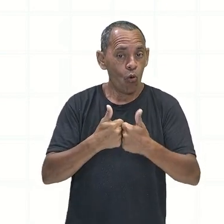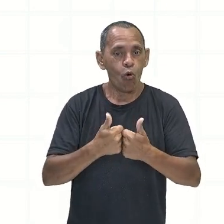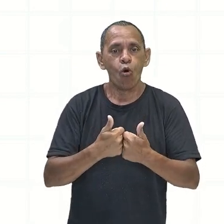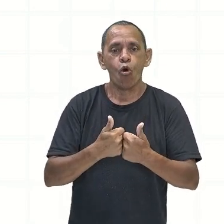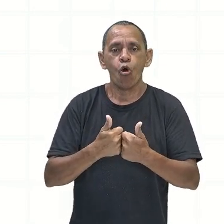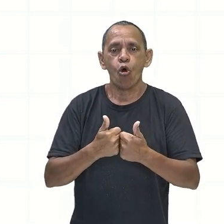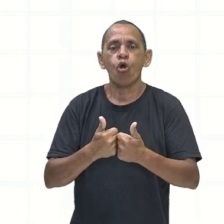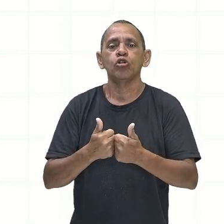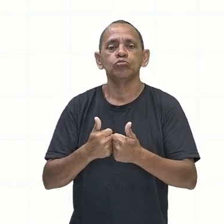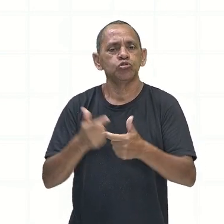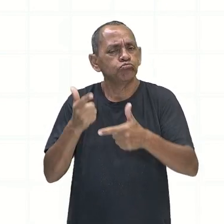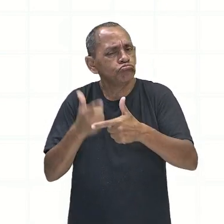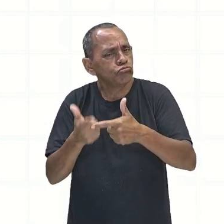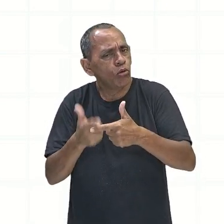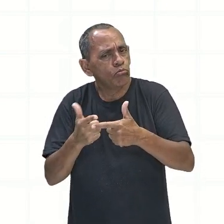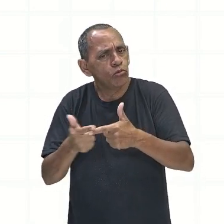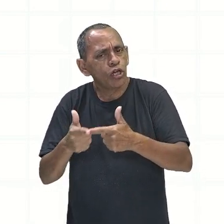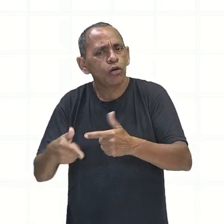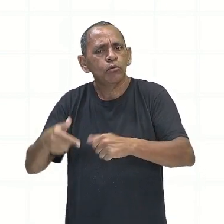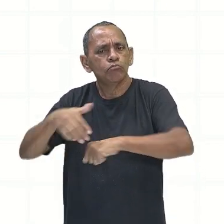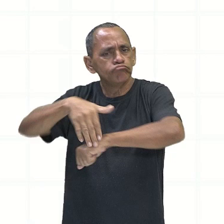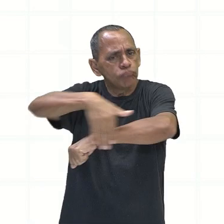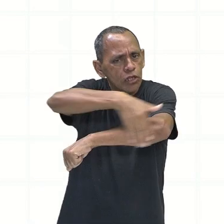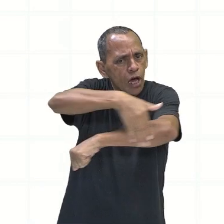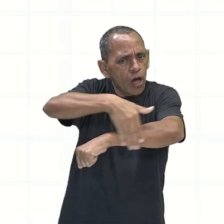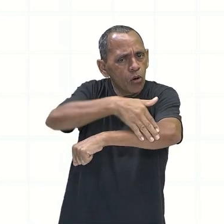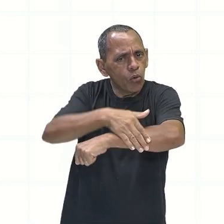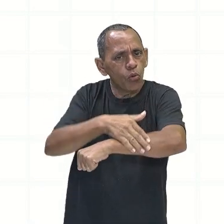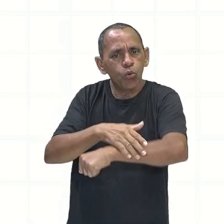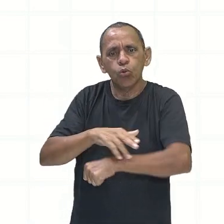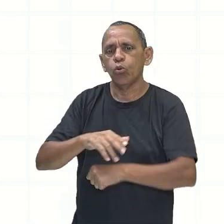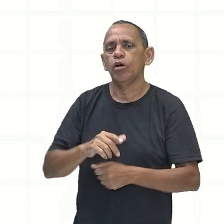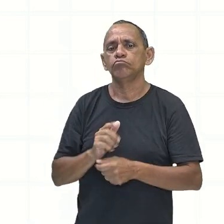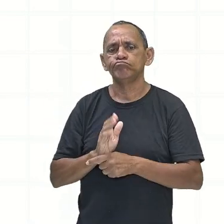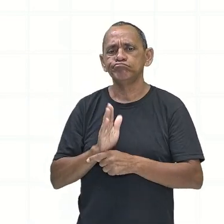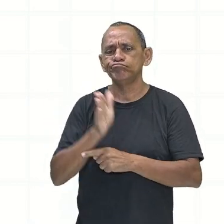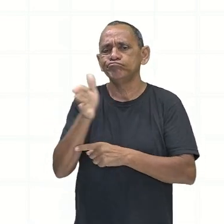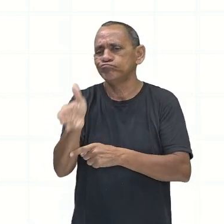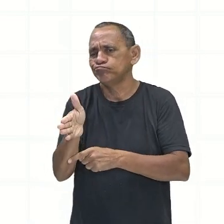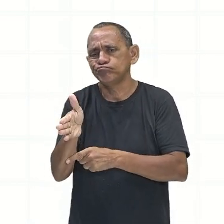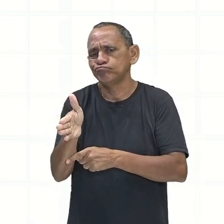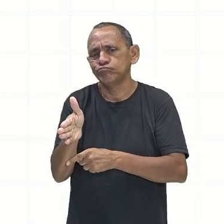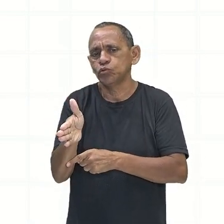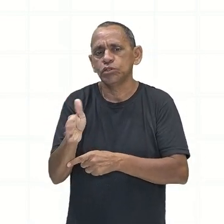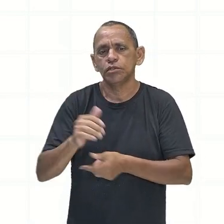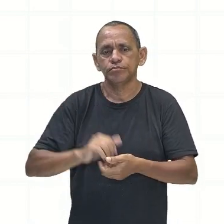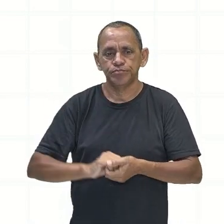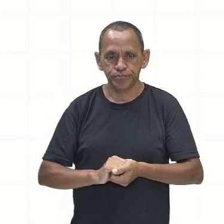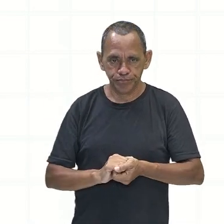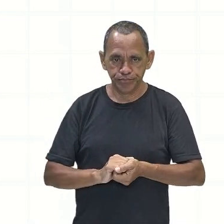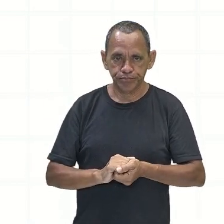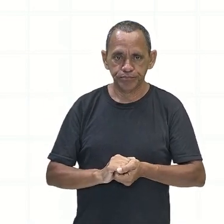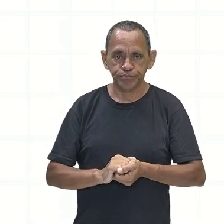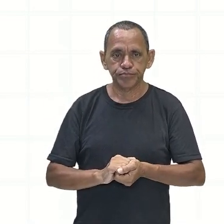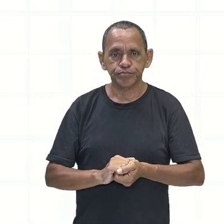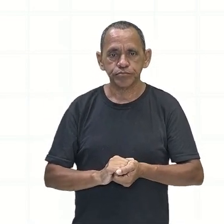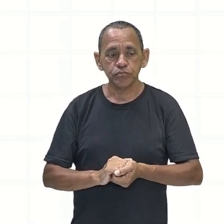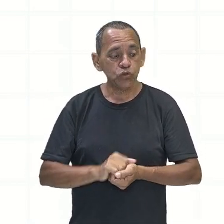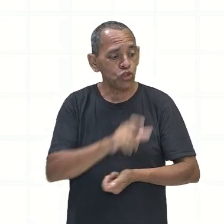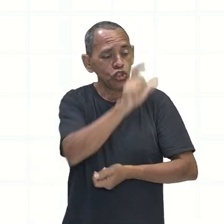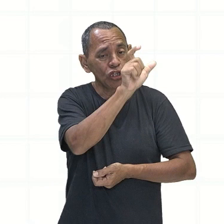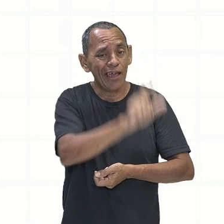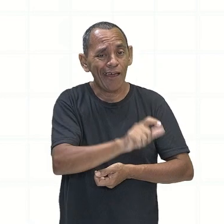né? Significa que a Cleane, né, a pessoa, a mulher, a moça, estava